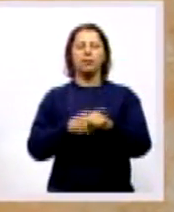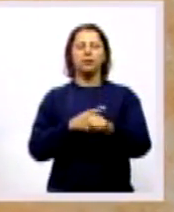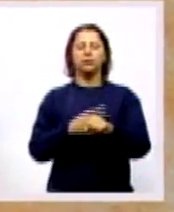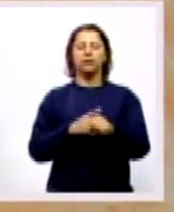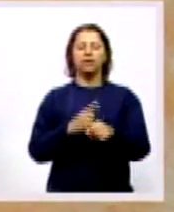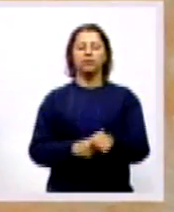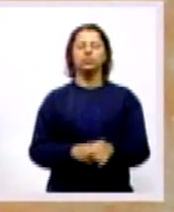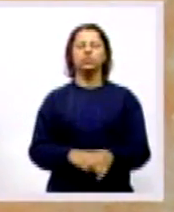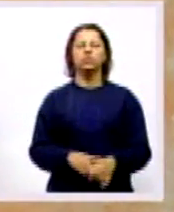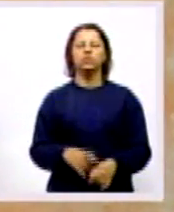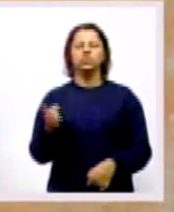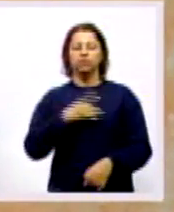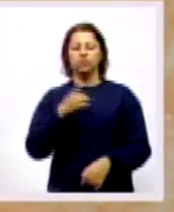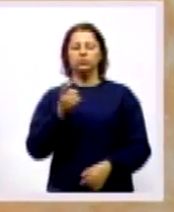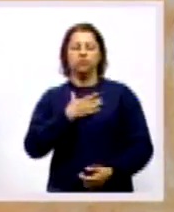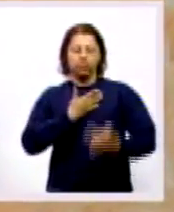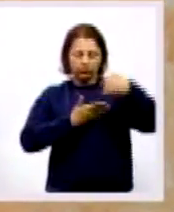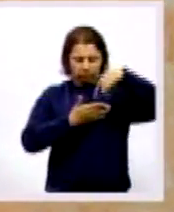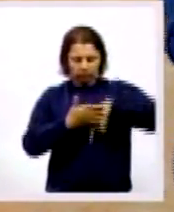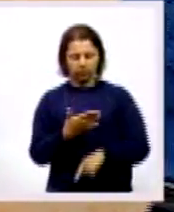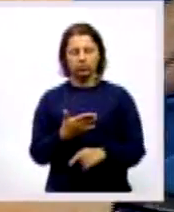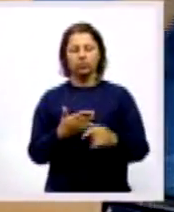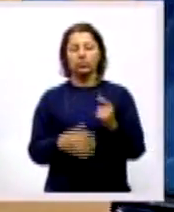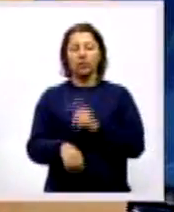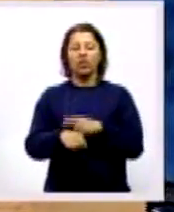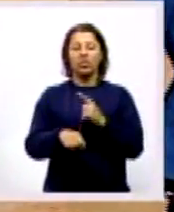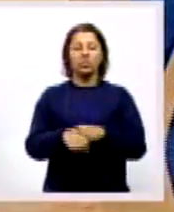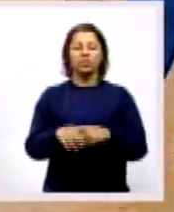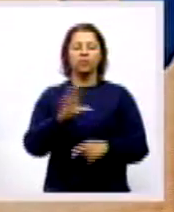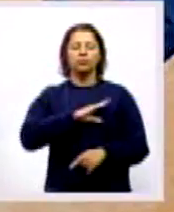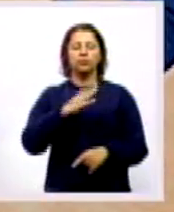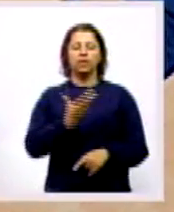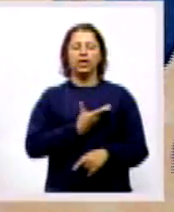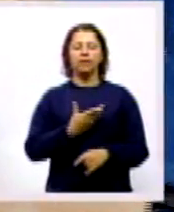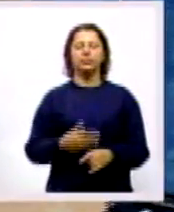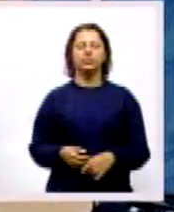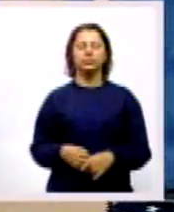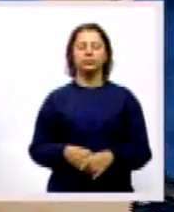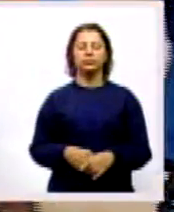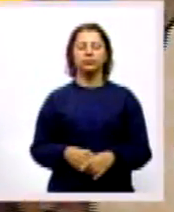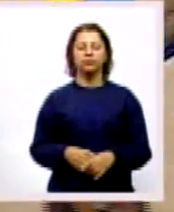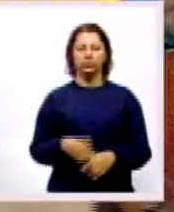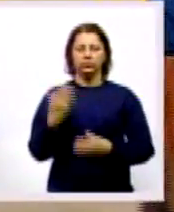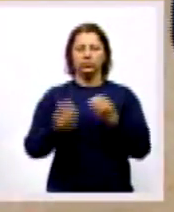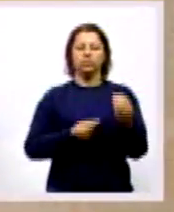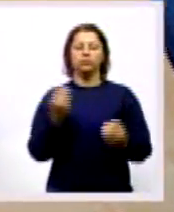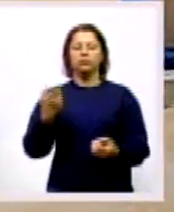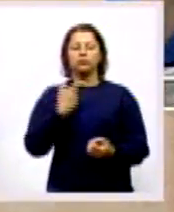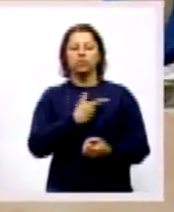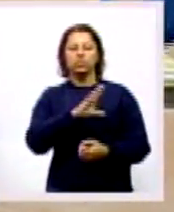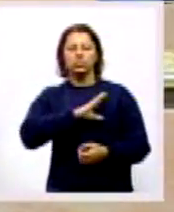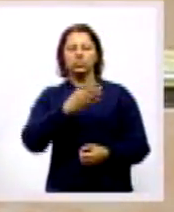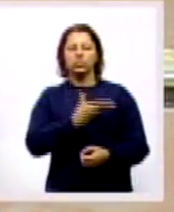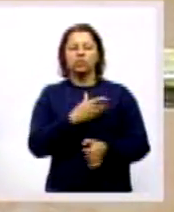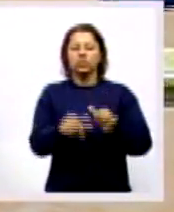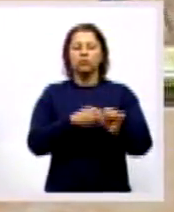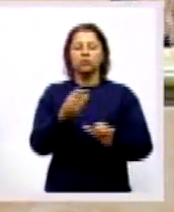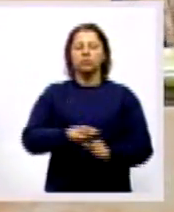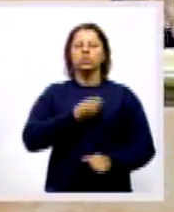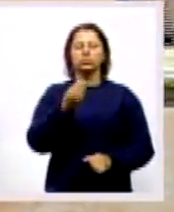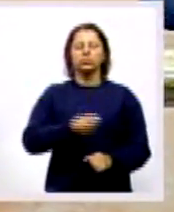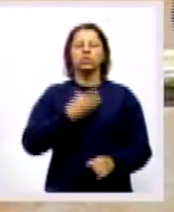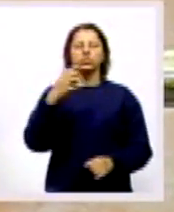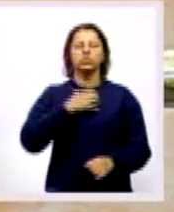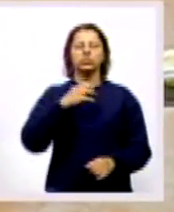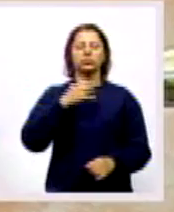naquele instante, o medo toma conta de mim. E aí é o momento da minha conversão. Como é que a gente se converte e a gente modifica a nossa